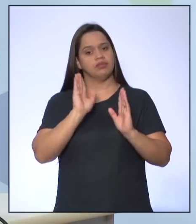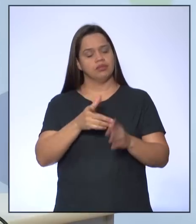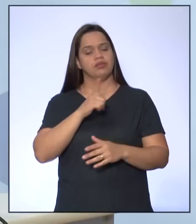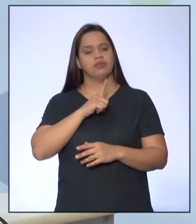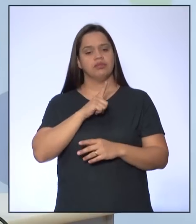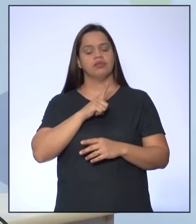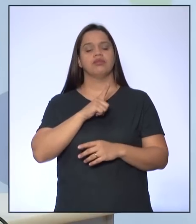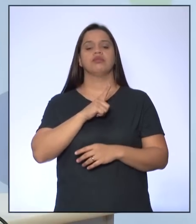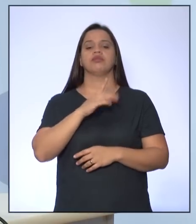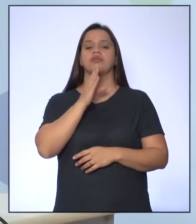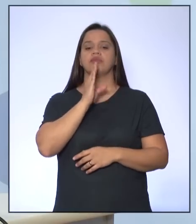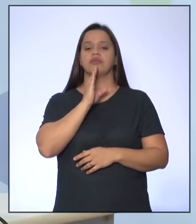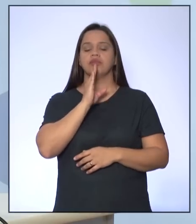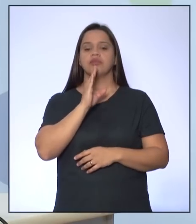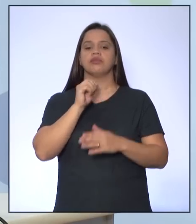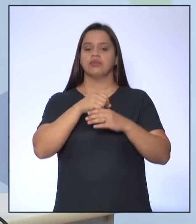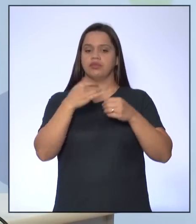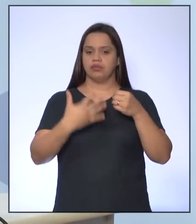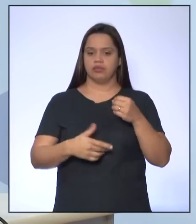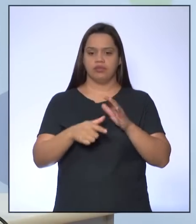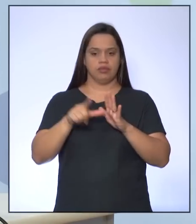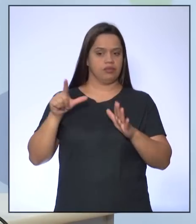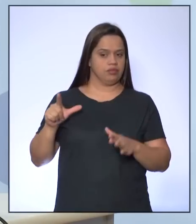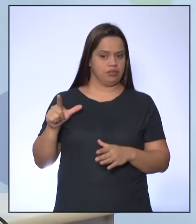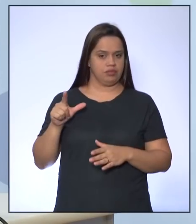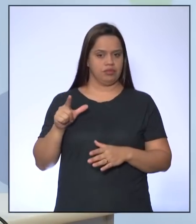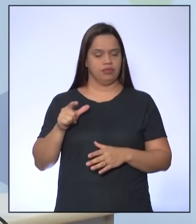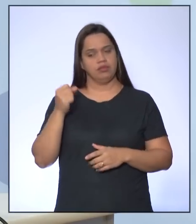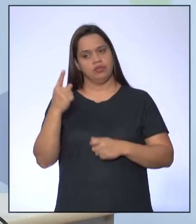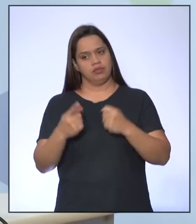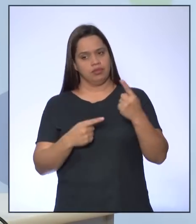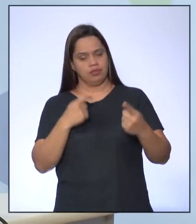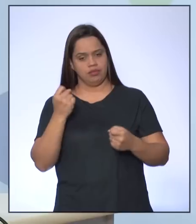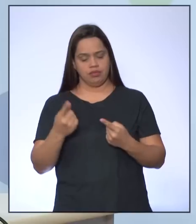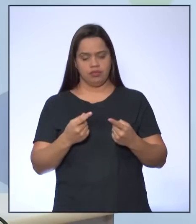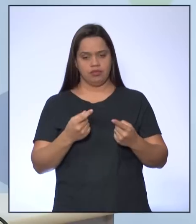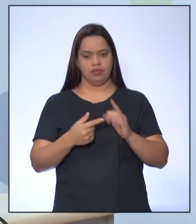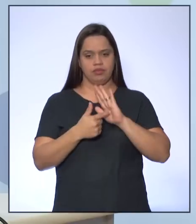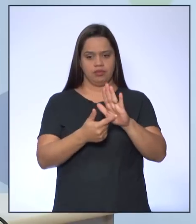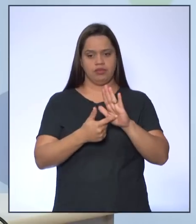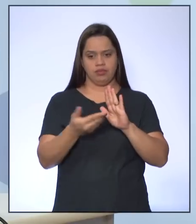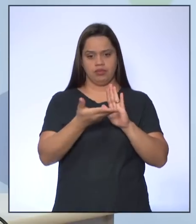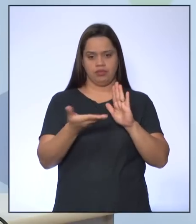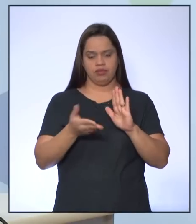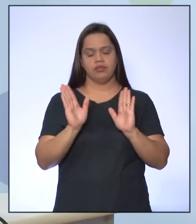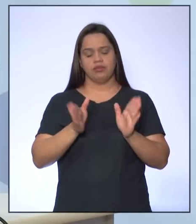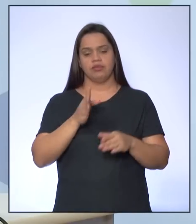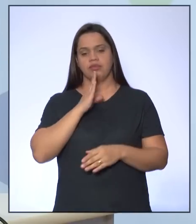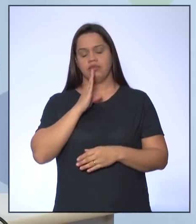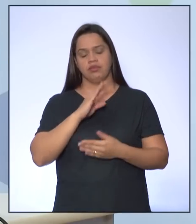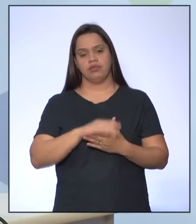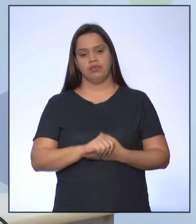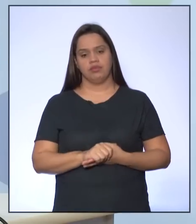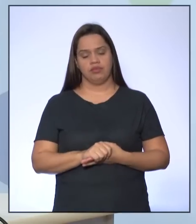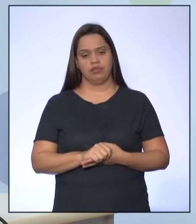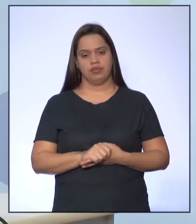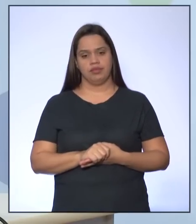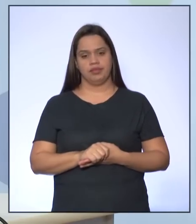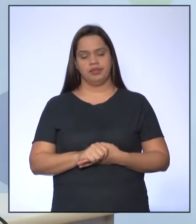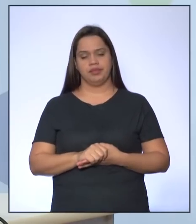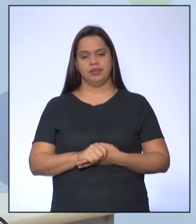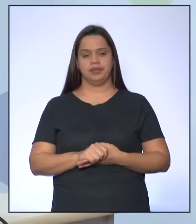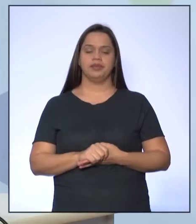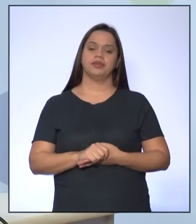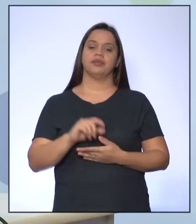esse conteúdo antes, vocês já conheciam algumas dessas referências que a gente está dando para vocês. Outra coisa